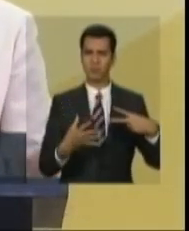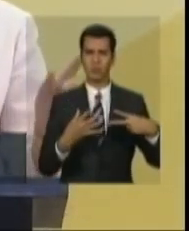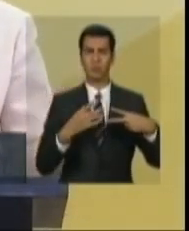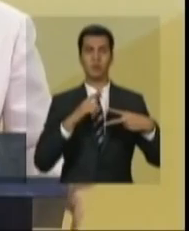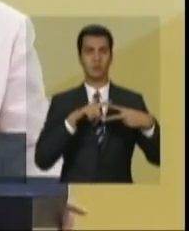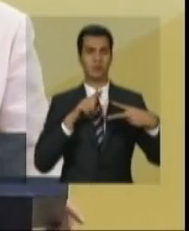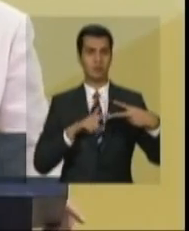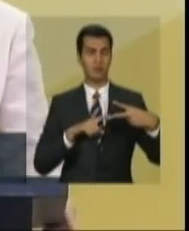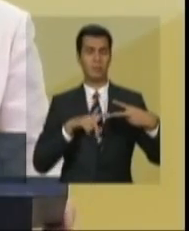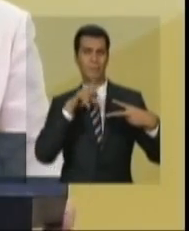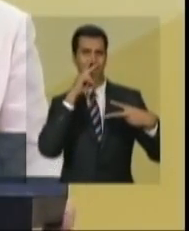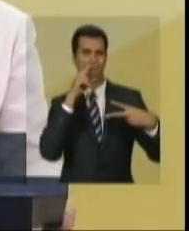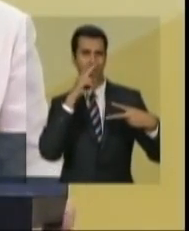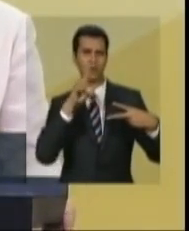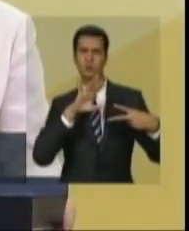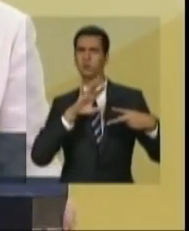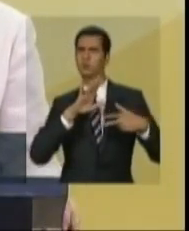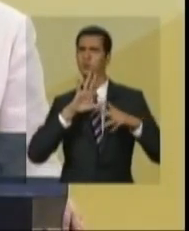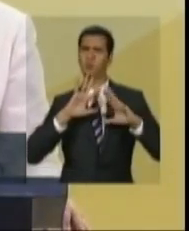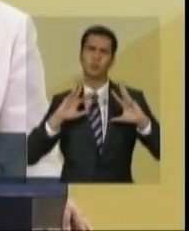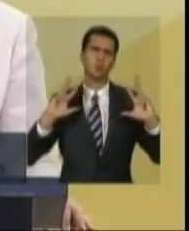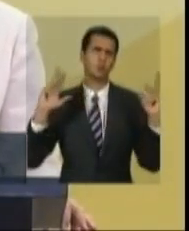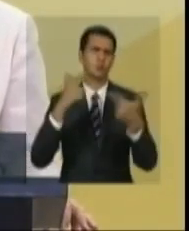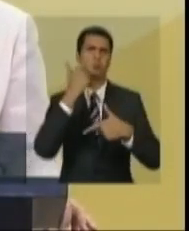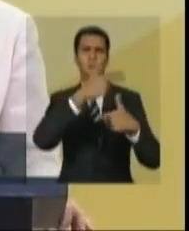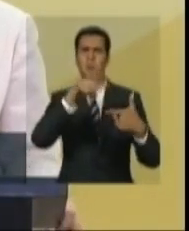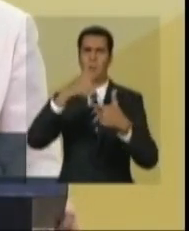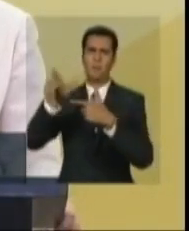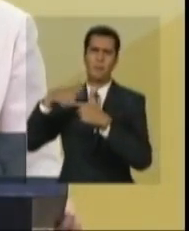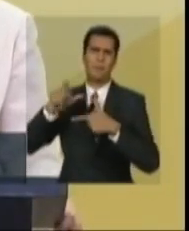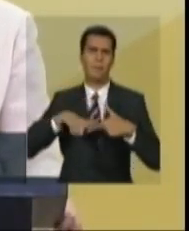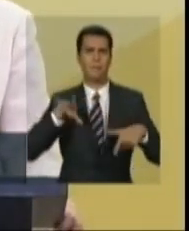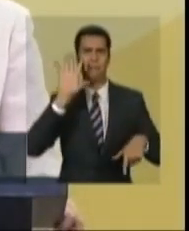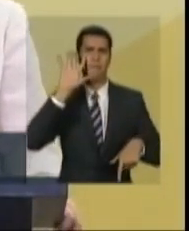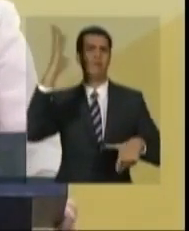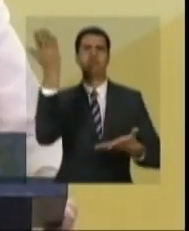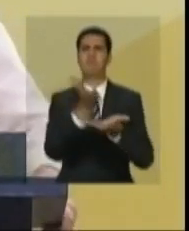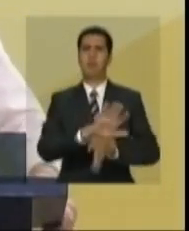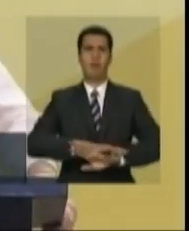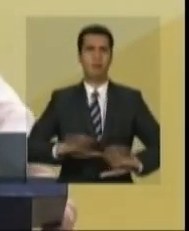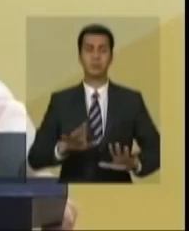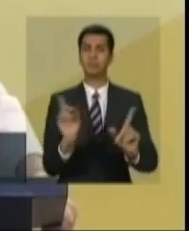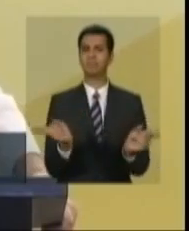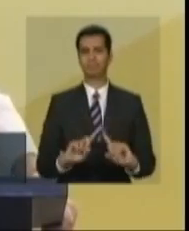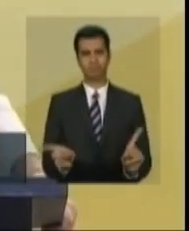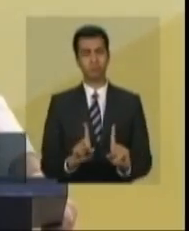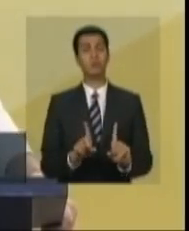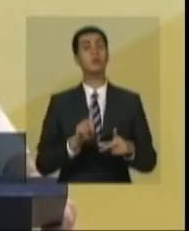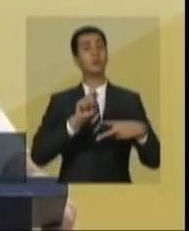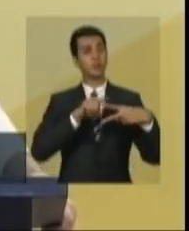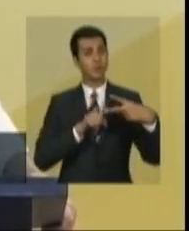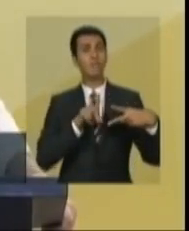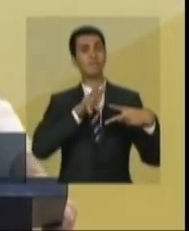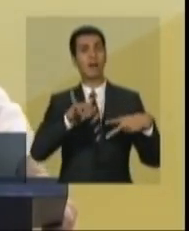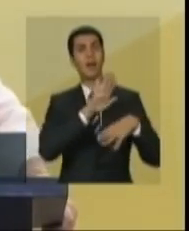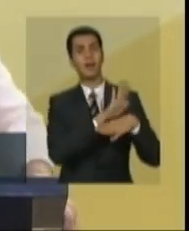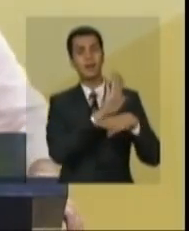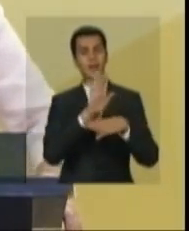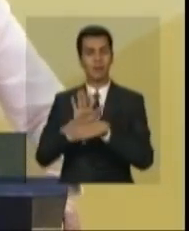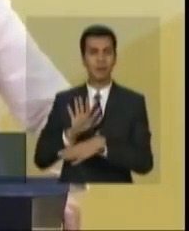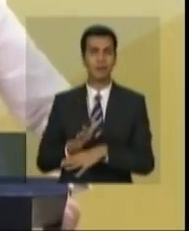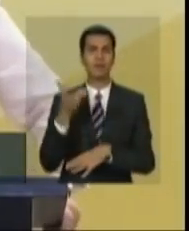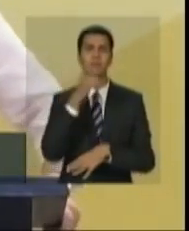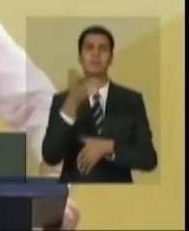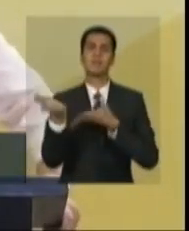da noite para o dia todos os problemas do atendimento médico. mas que irão contribuir para dar um